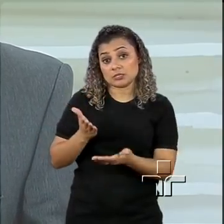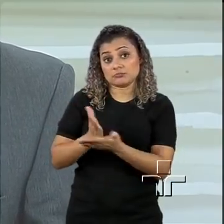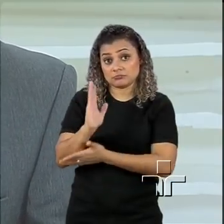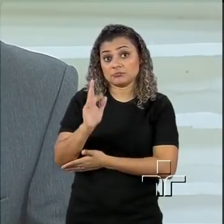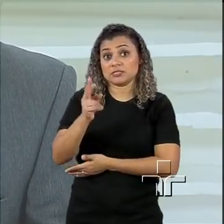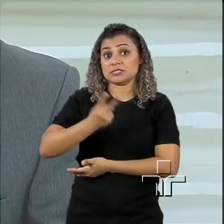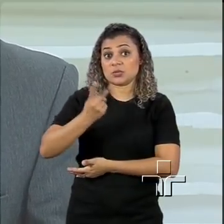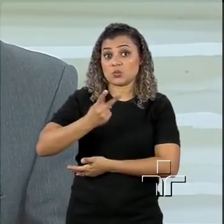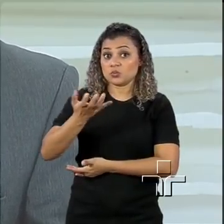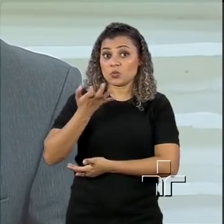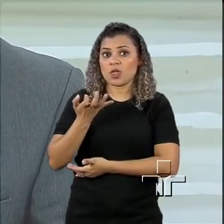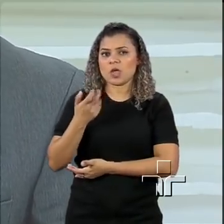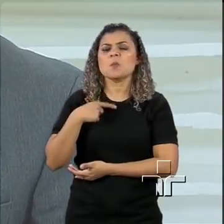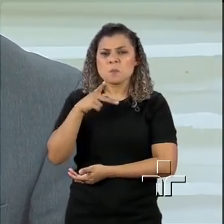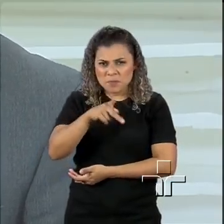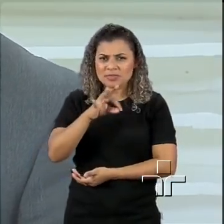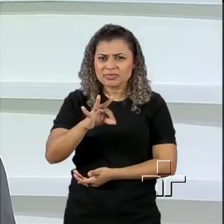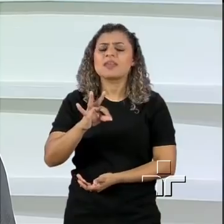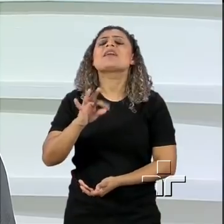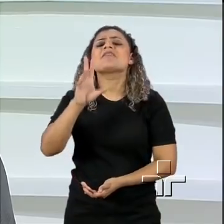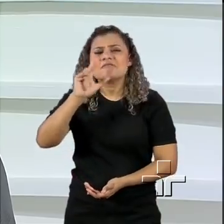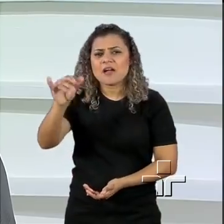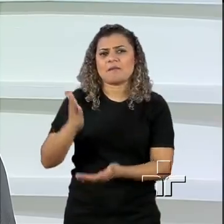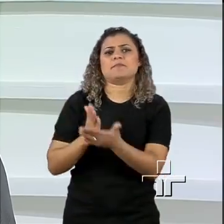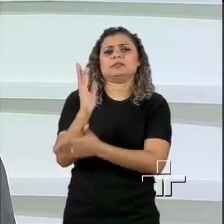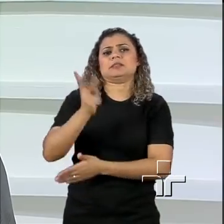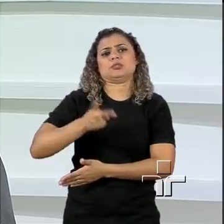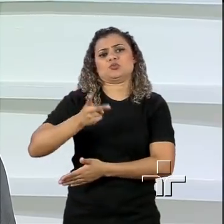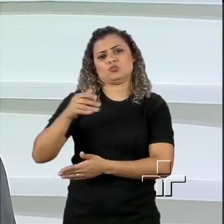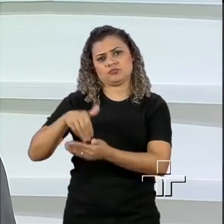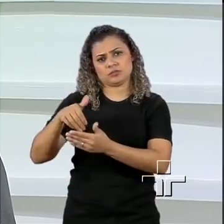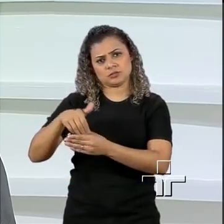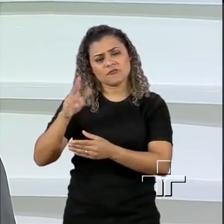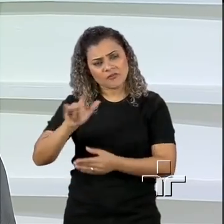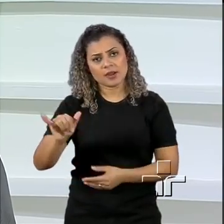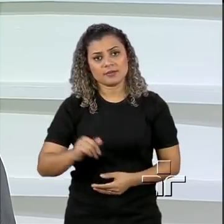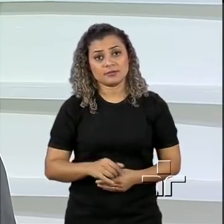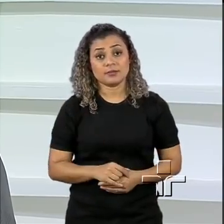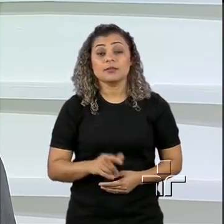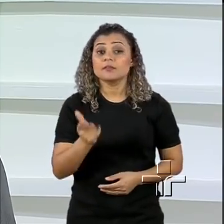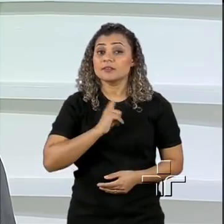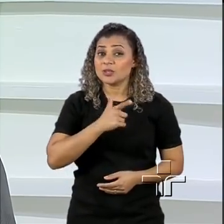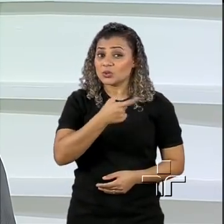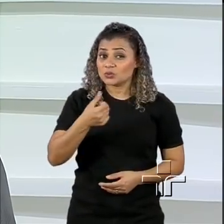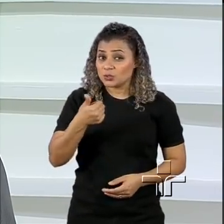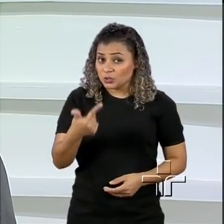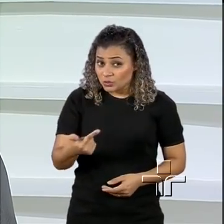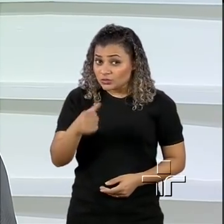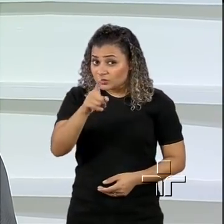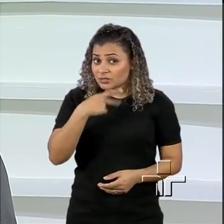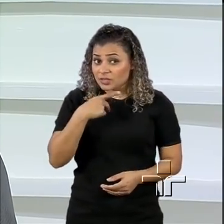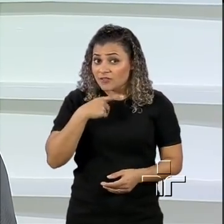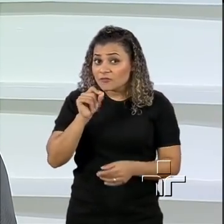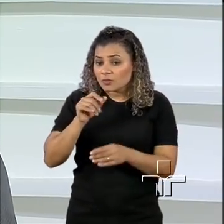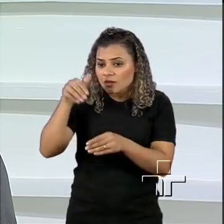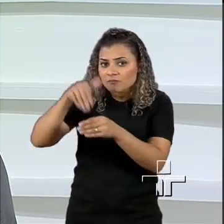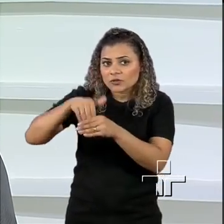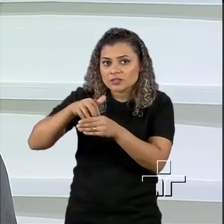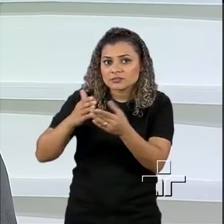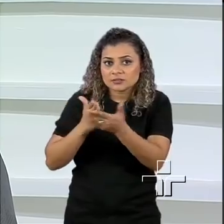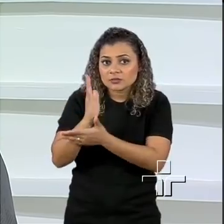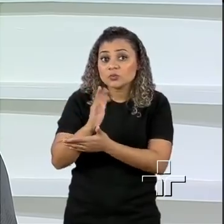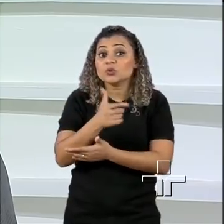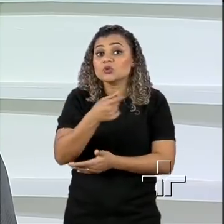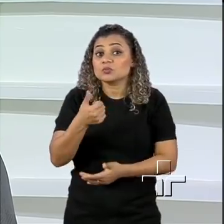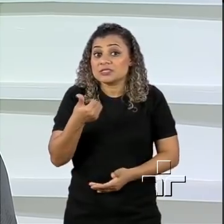mas seguramente o PT está lá disputando o segundo turno. Só apontando que o PT elegeu em 2012 72 prefeitos no estado de São Paulo e em 2016... É